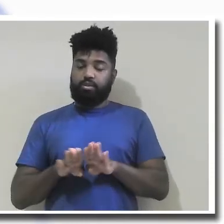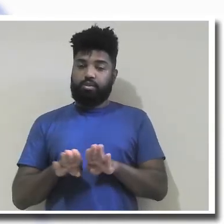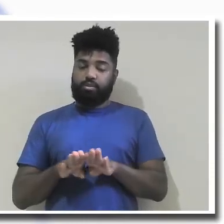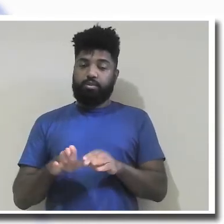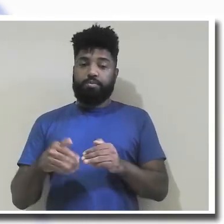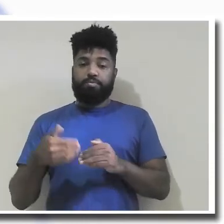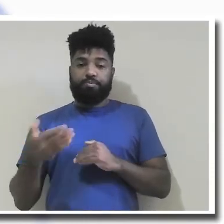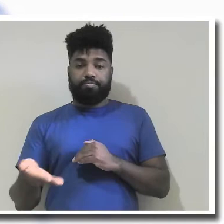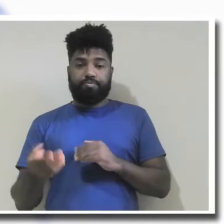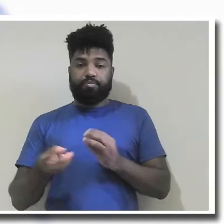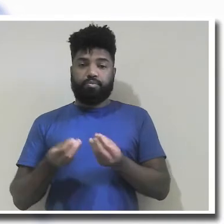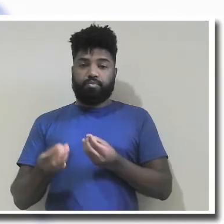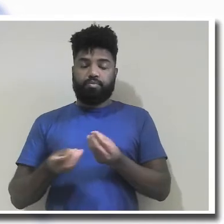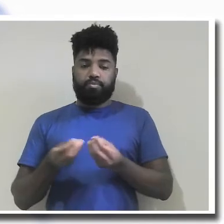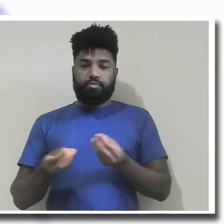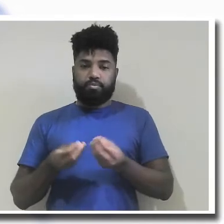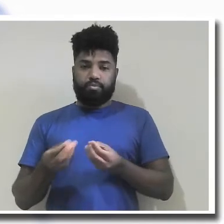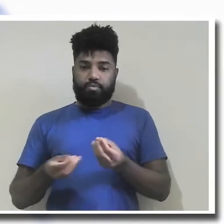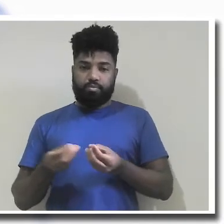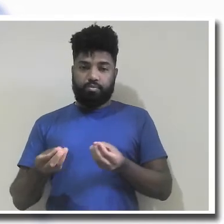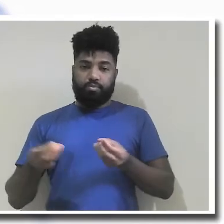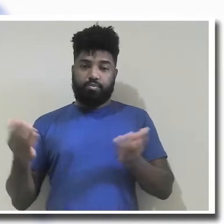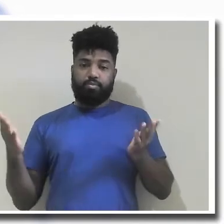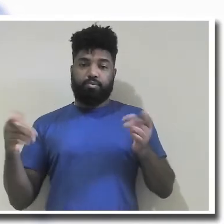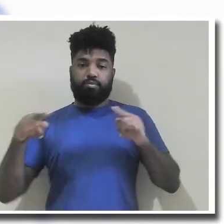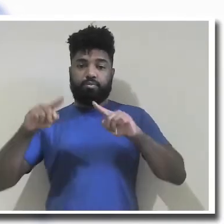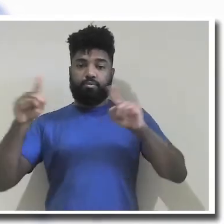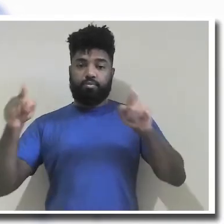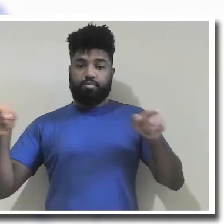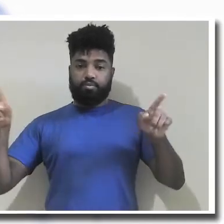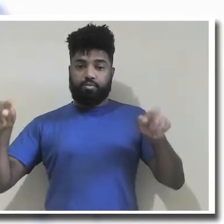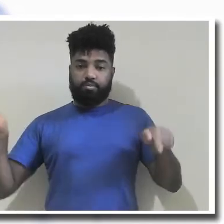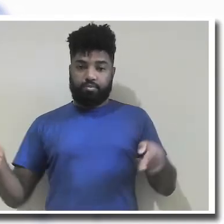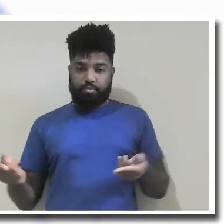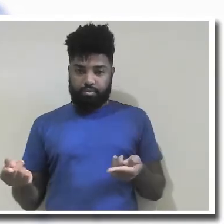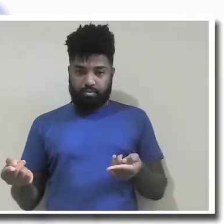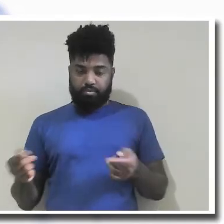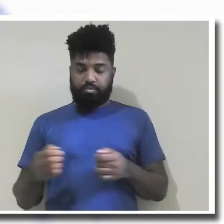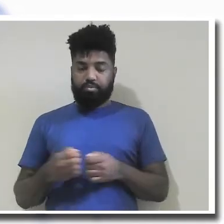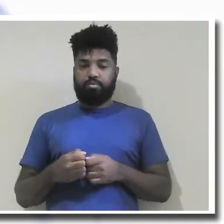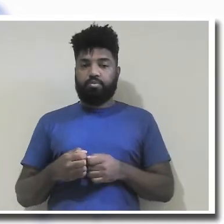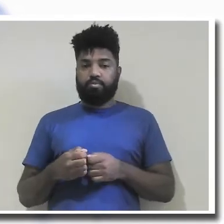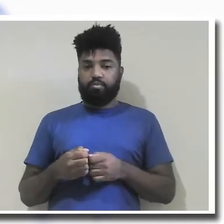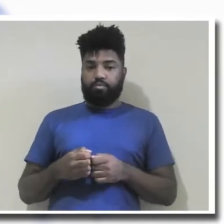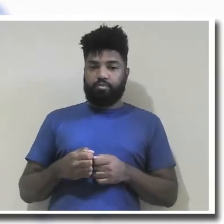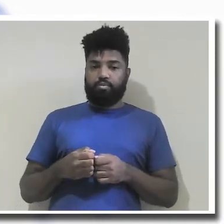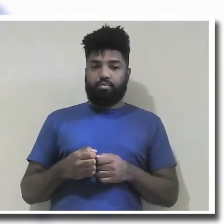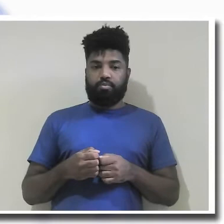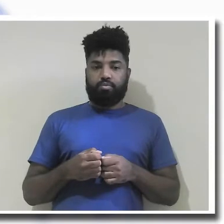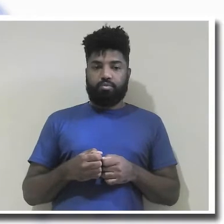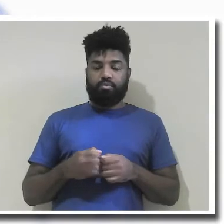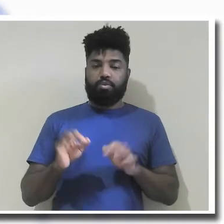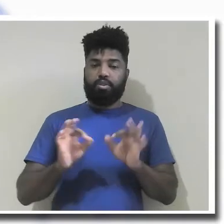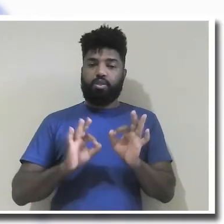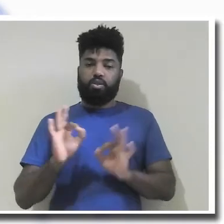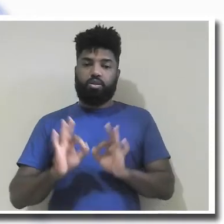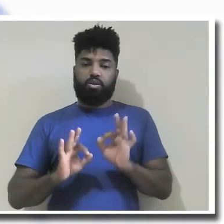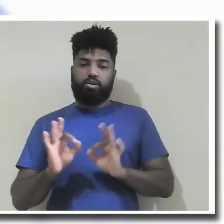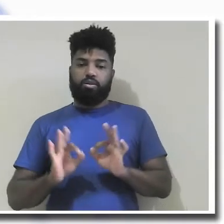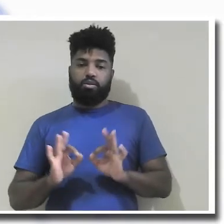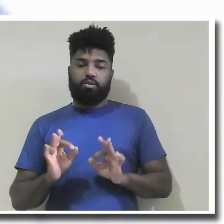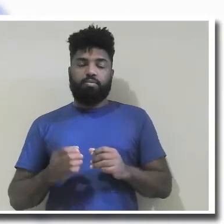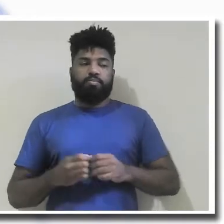e esse, por sua vez, antes do fechamento da chave. Então, voltemos à nossa operação.